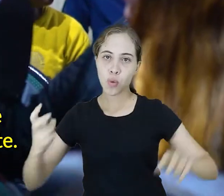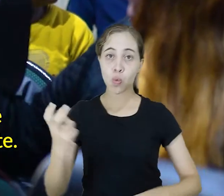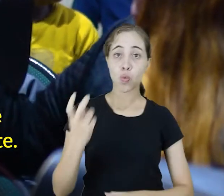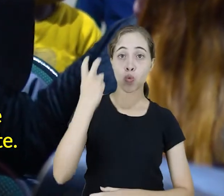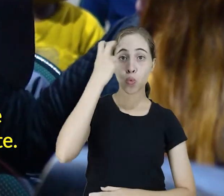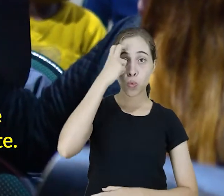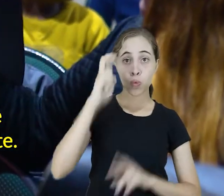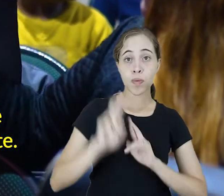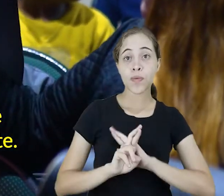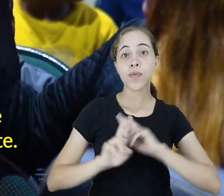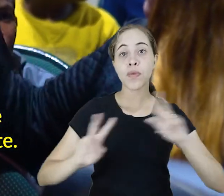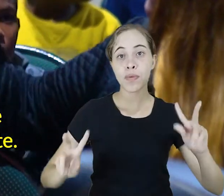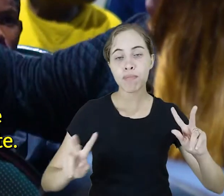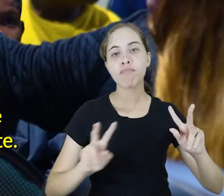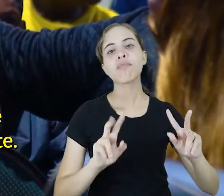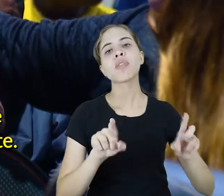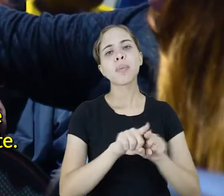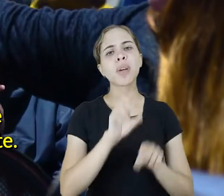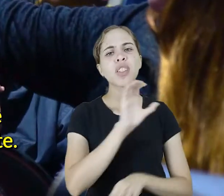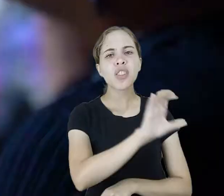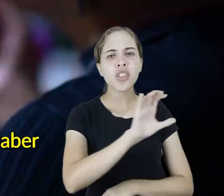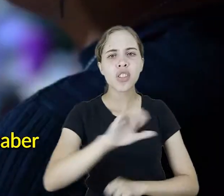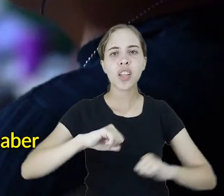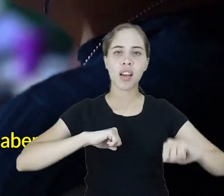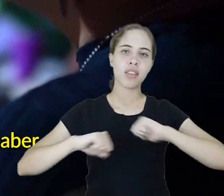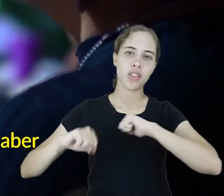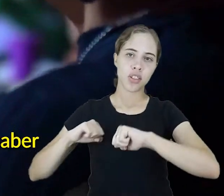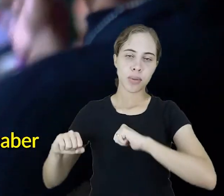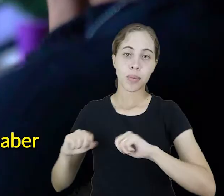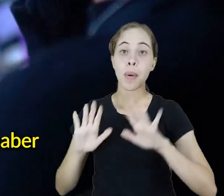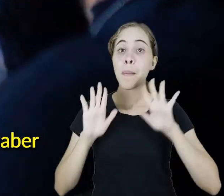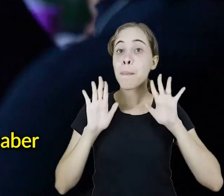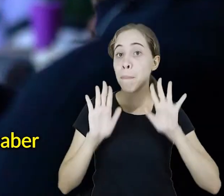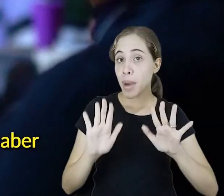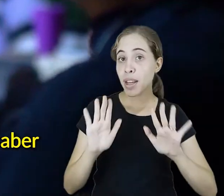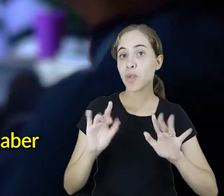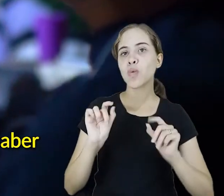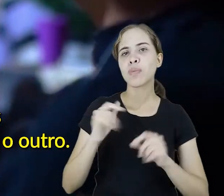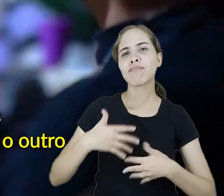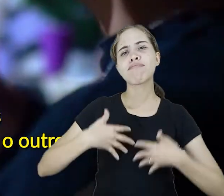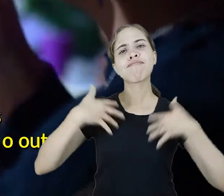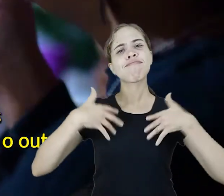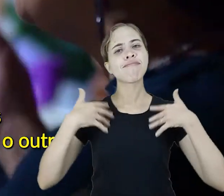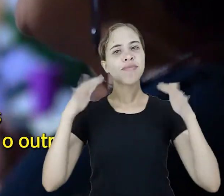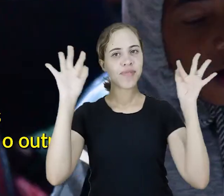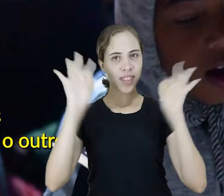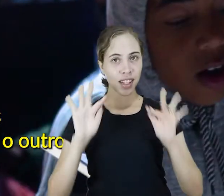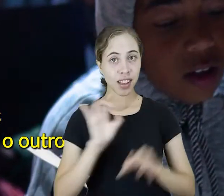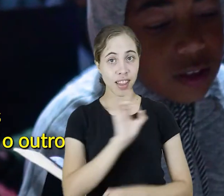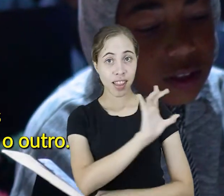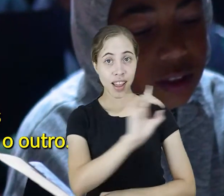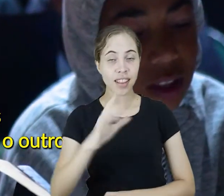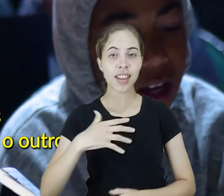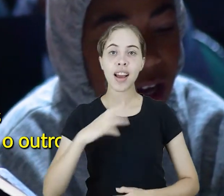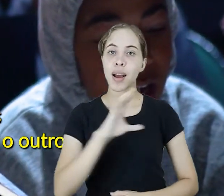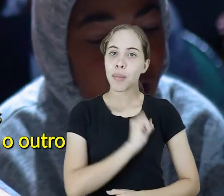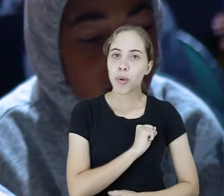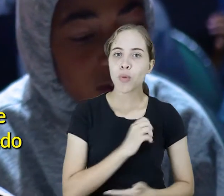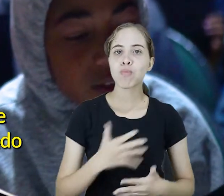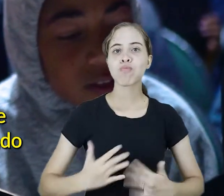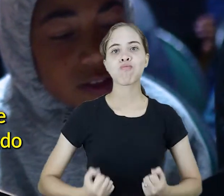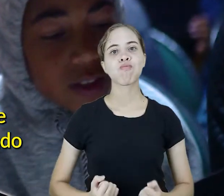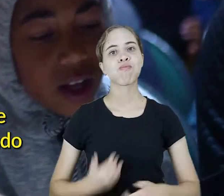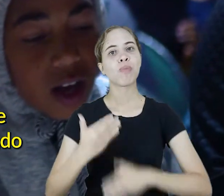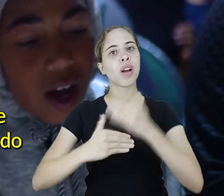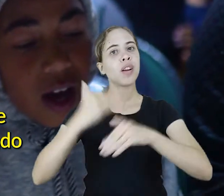diferente e cada um age de uma forma diferente. Mas o gratificante é saber do amor que eles desenvolveram um entre o outro.